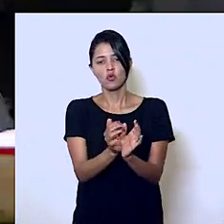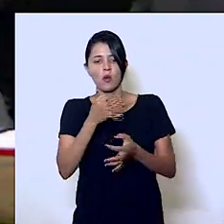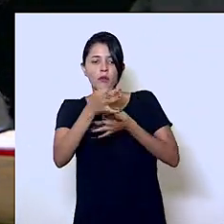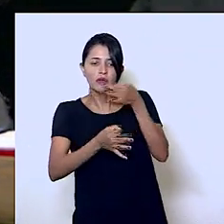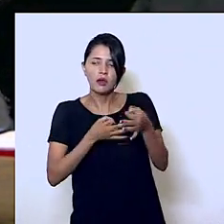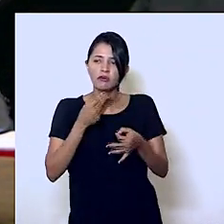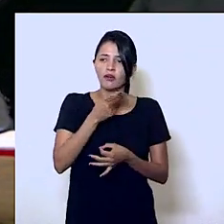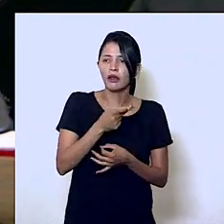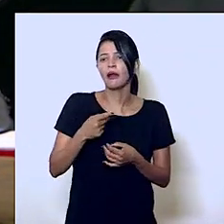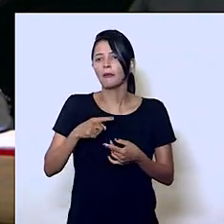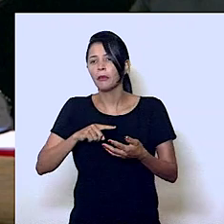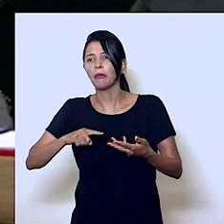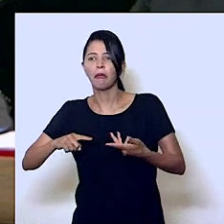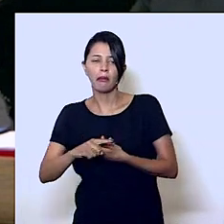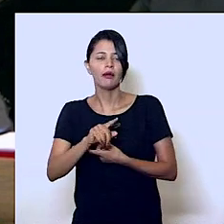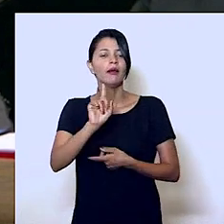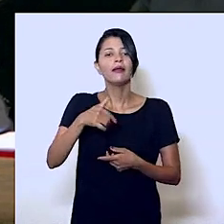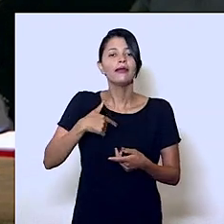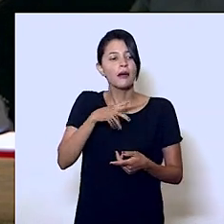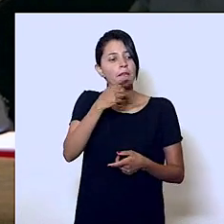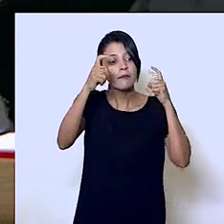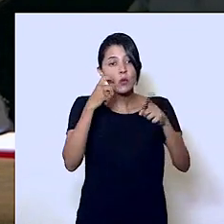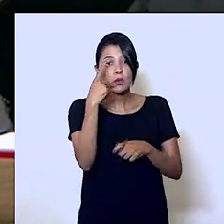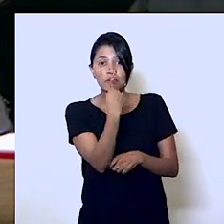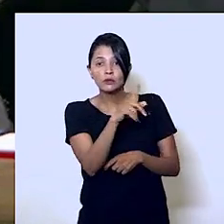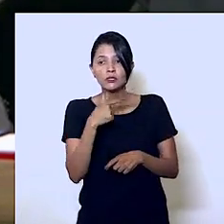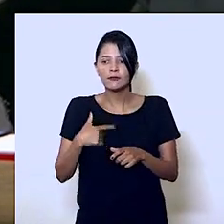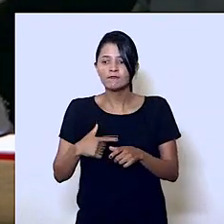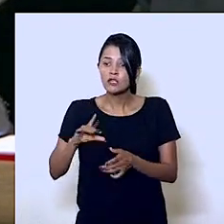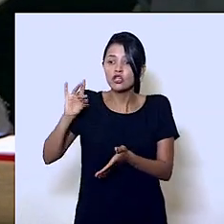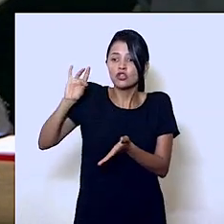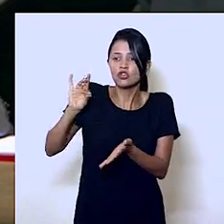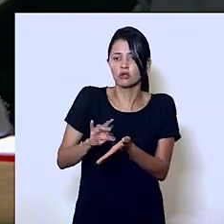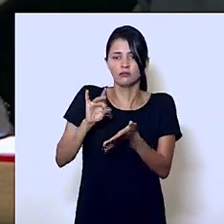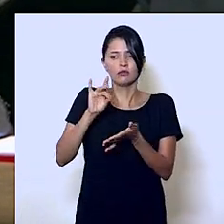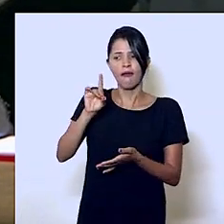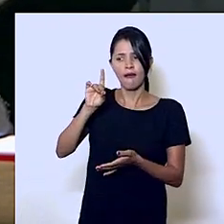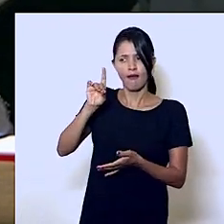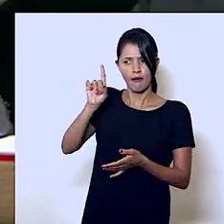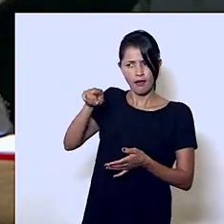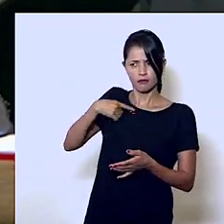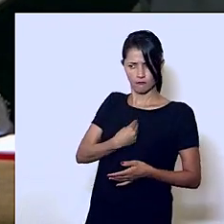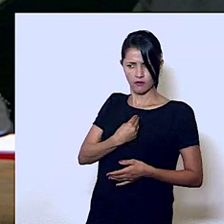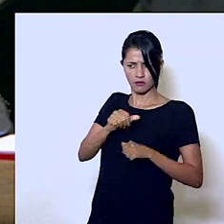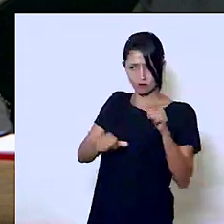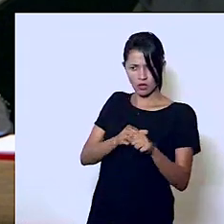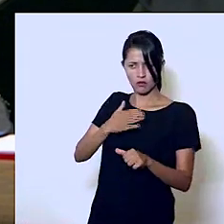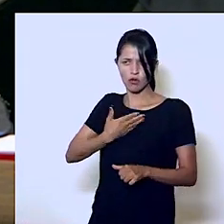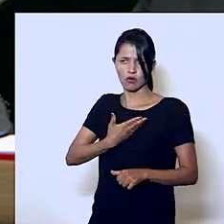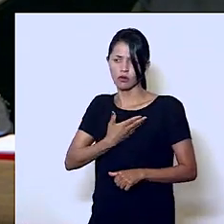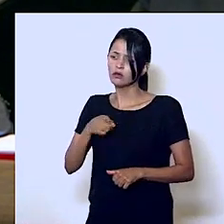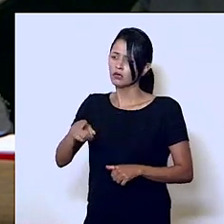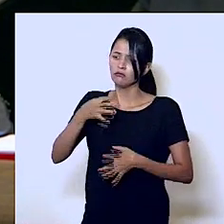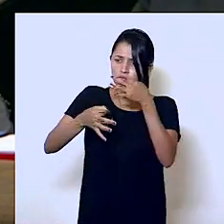a reforma, a preocupação dele era como legitimidade. Se é para mudar a vida dos meus colegas, deixa que eles opinem. É claro